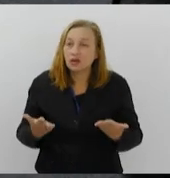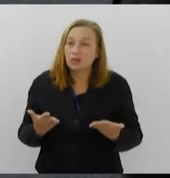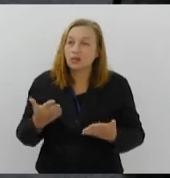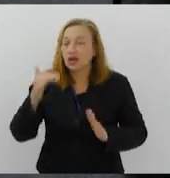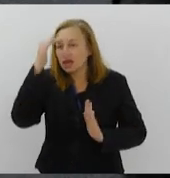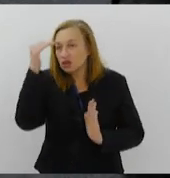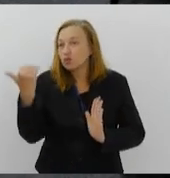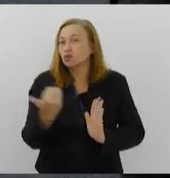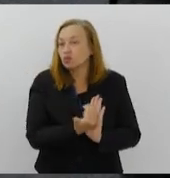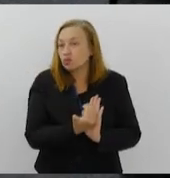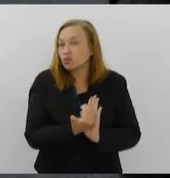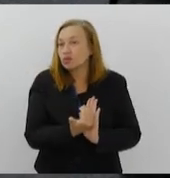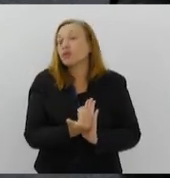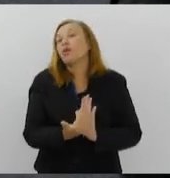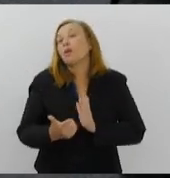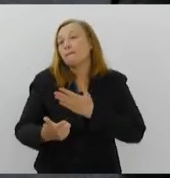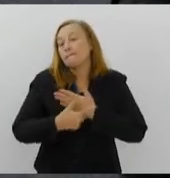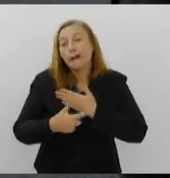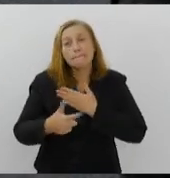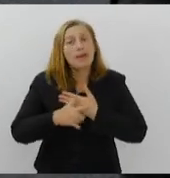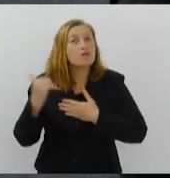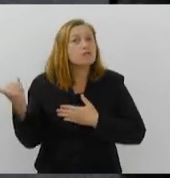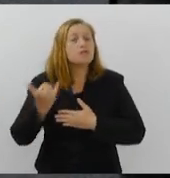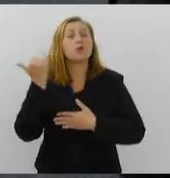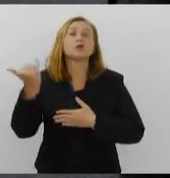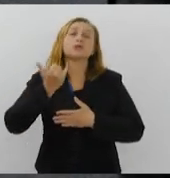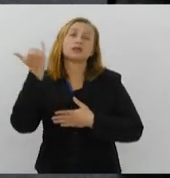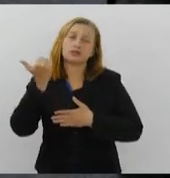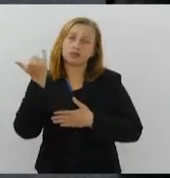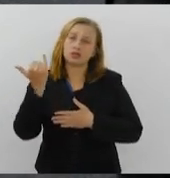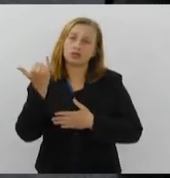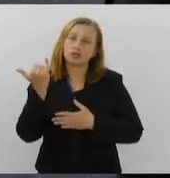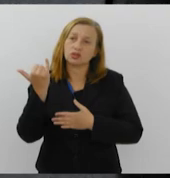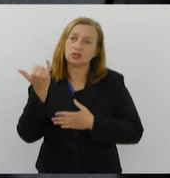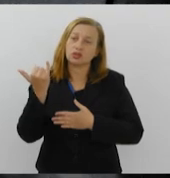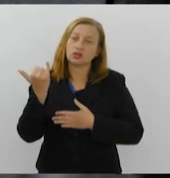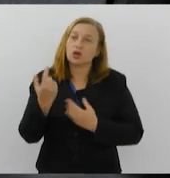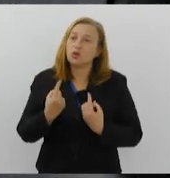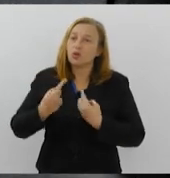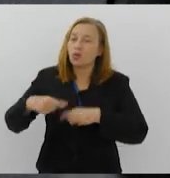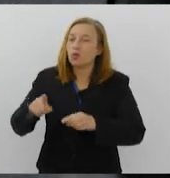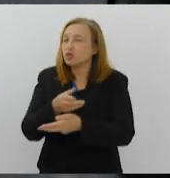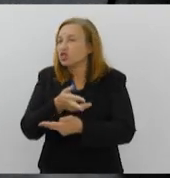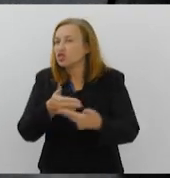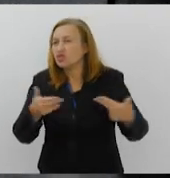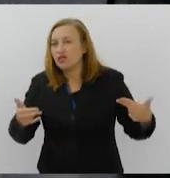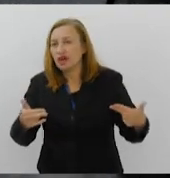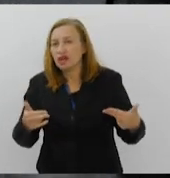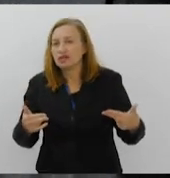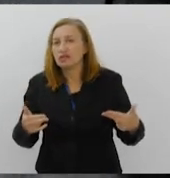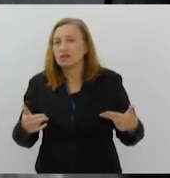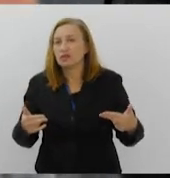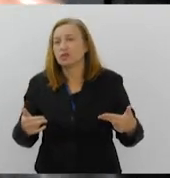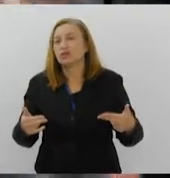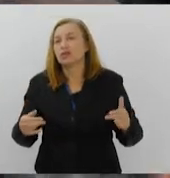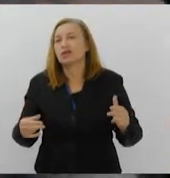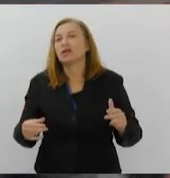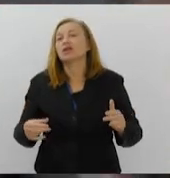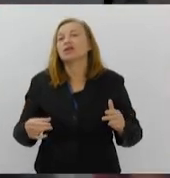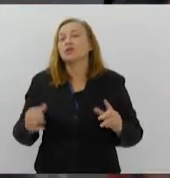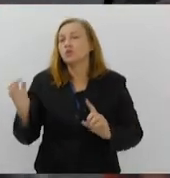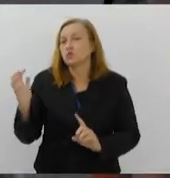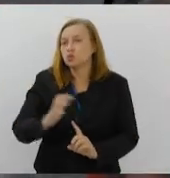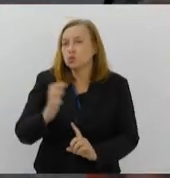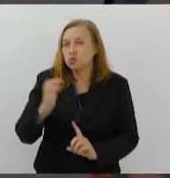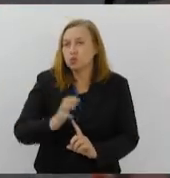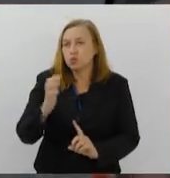cumprem efetivamente um papel muito importante no combate a diversas formas, né, de opressão,